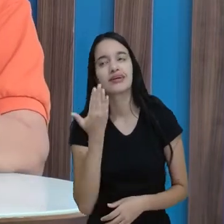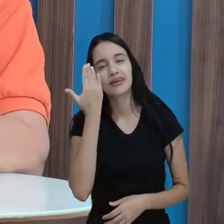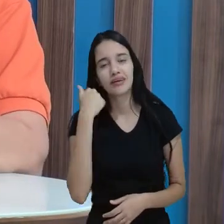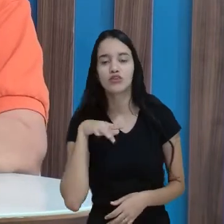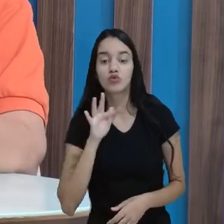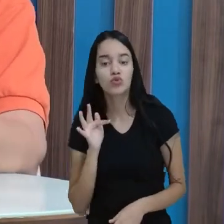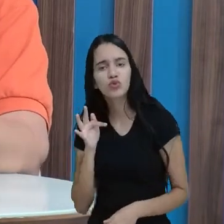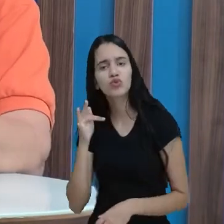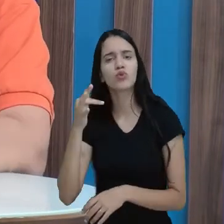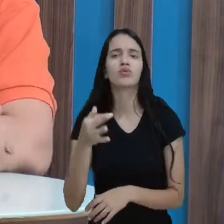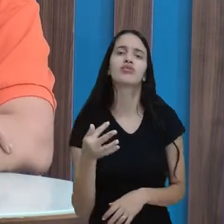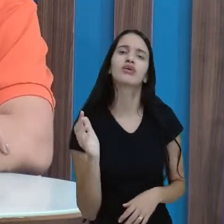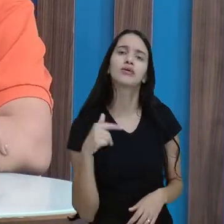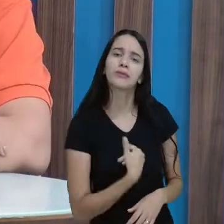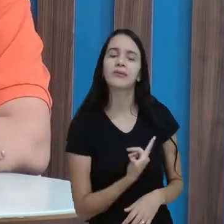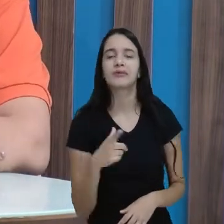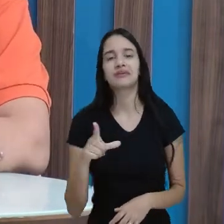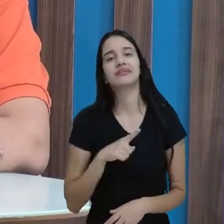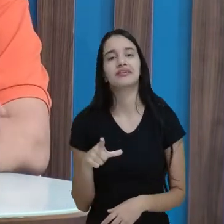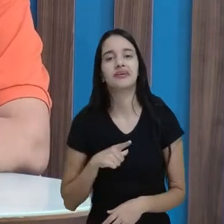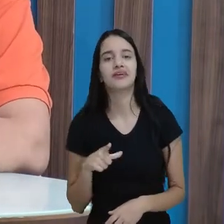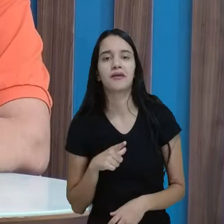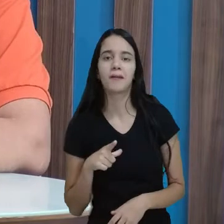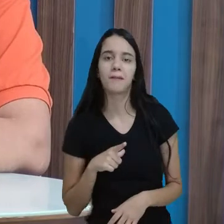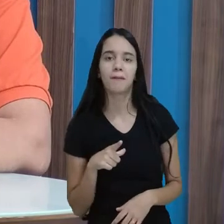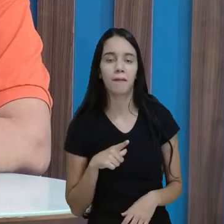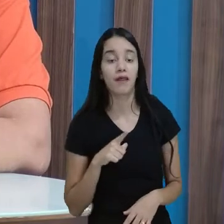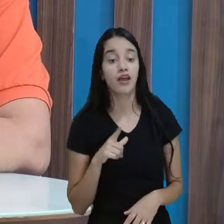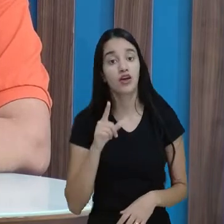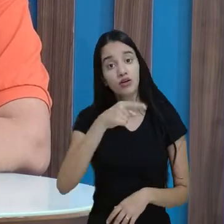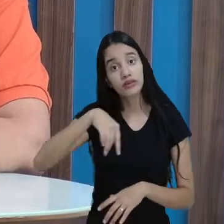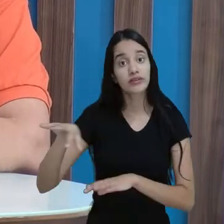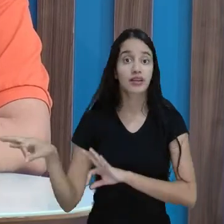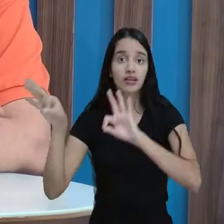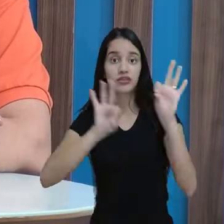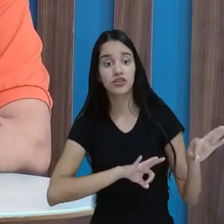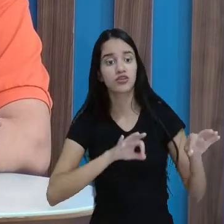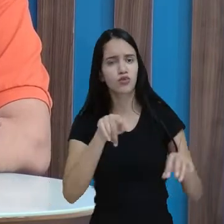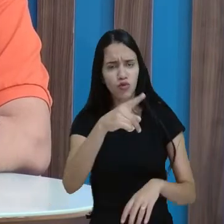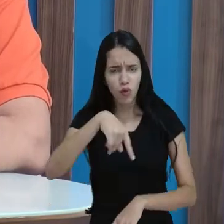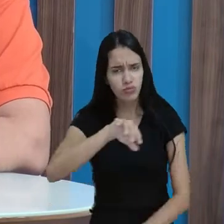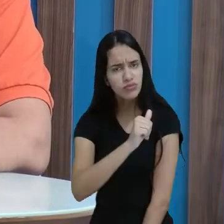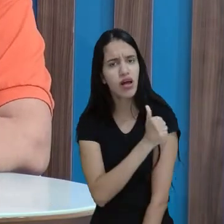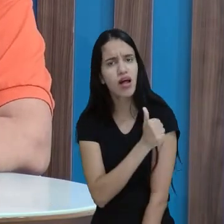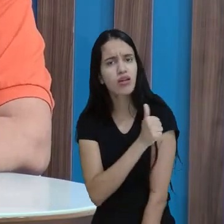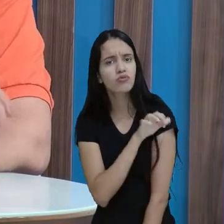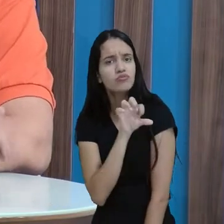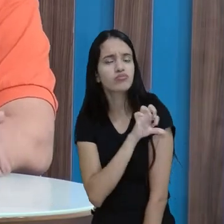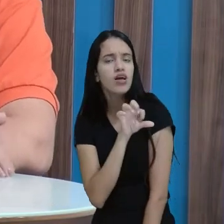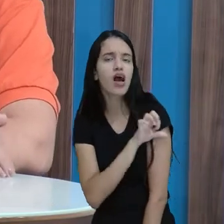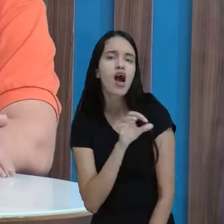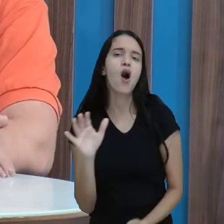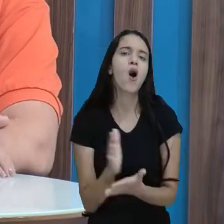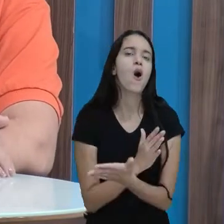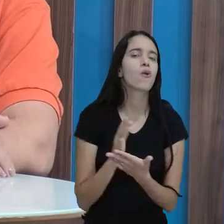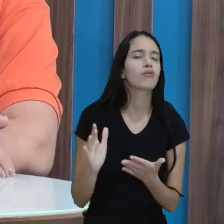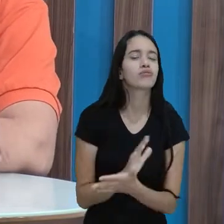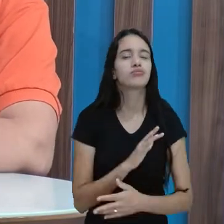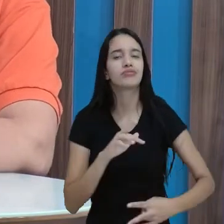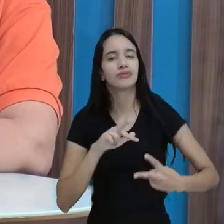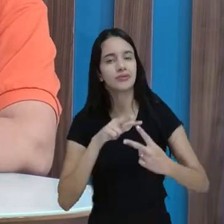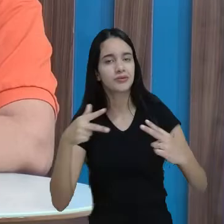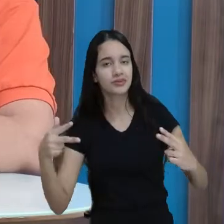se no futuro teremos aqui, né, quem está nos assistindo agora, vocês, alunos do nono ano, algum geneticista no